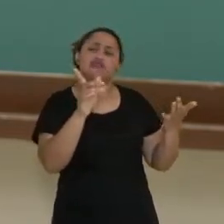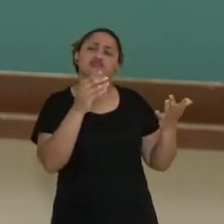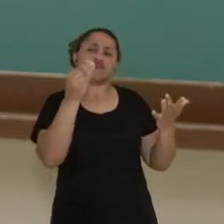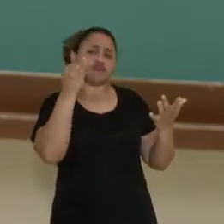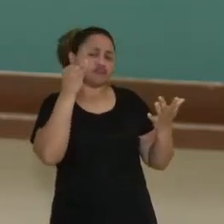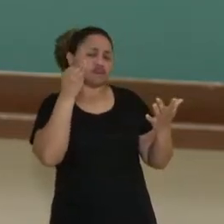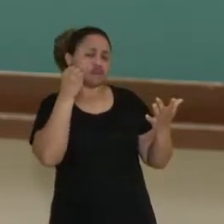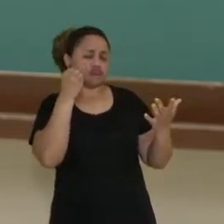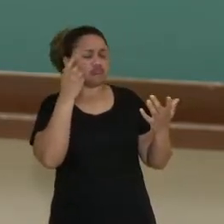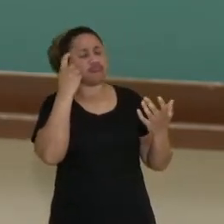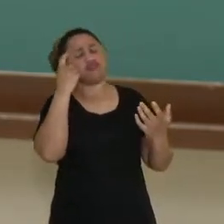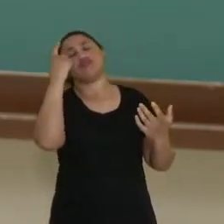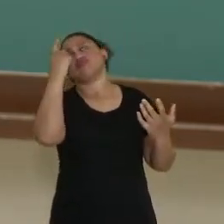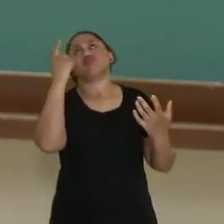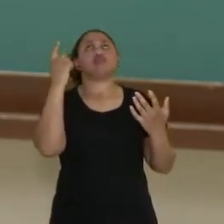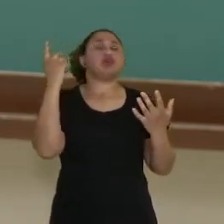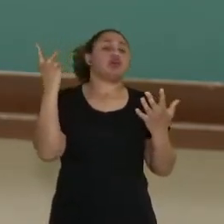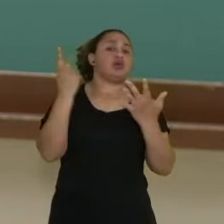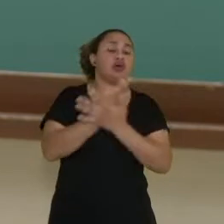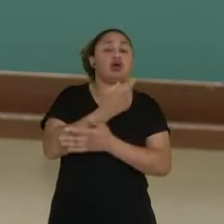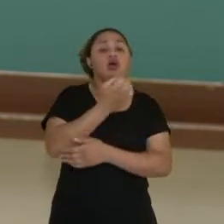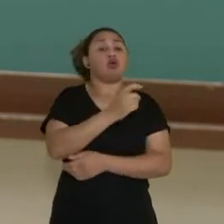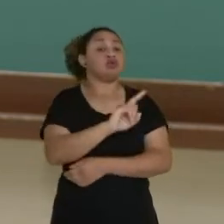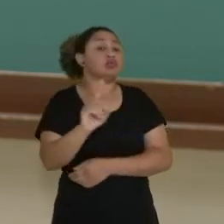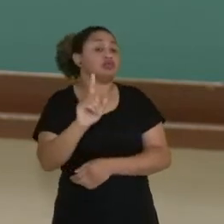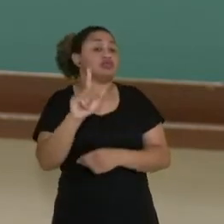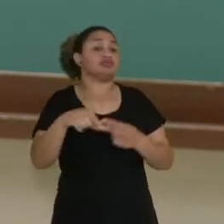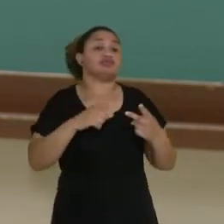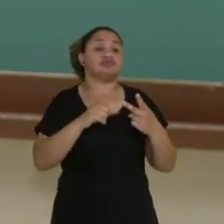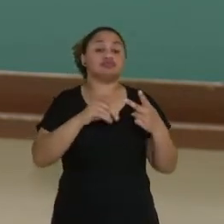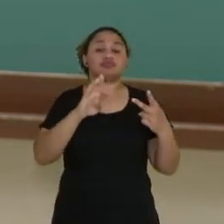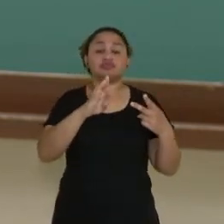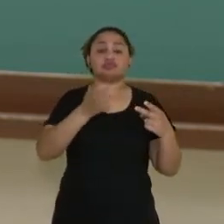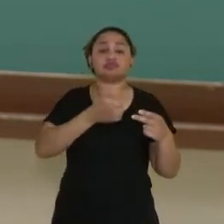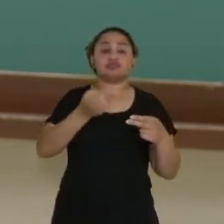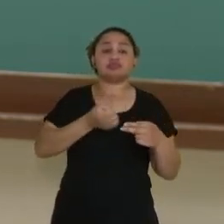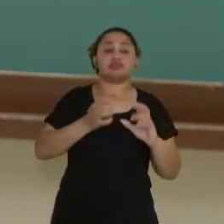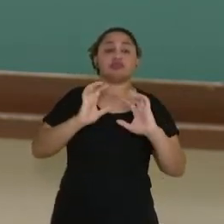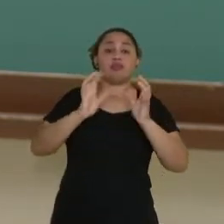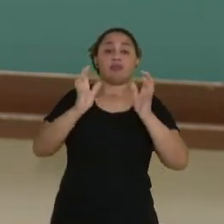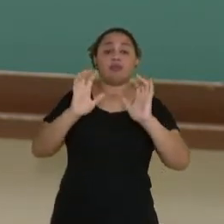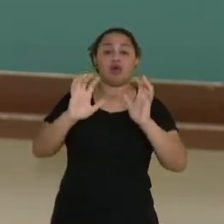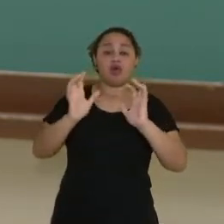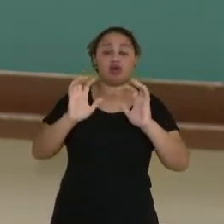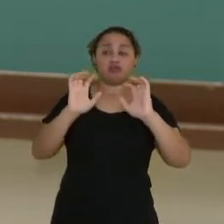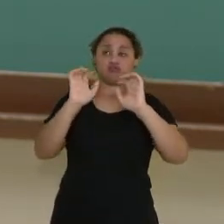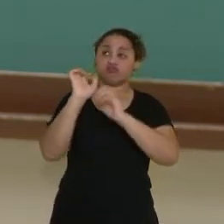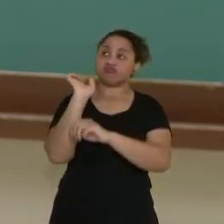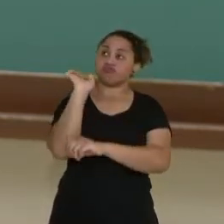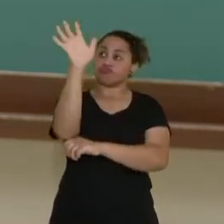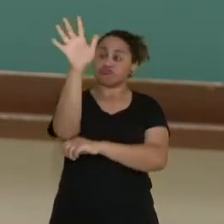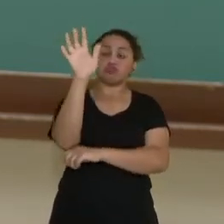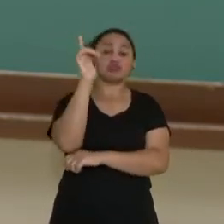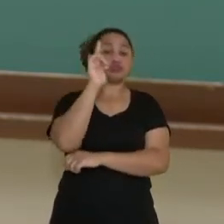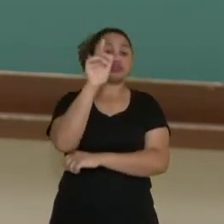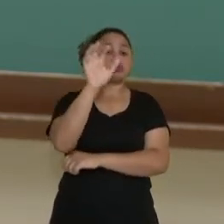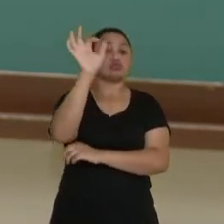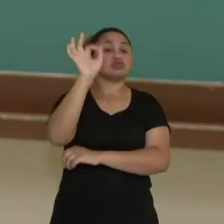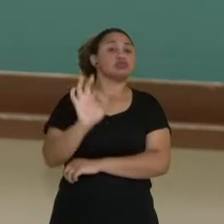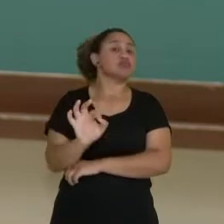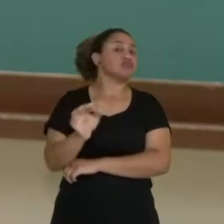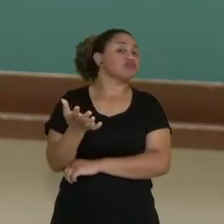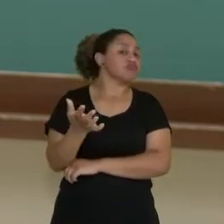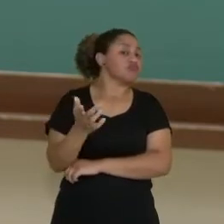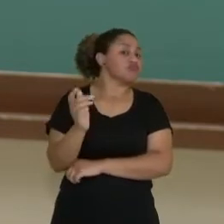experimento aleatório ou não aleatório? Letra B, lançar uma bola ao cesto e acertar. Será